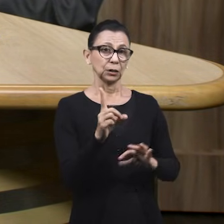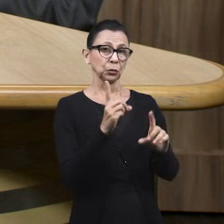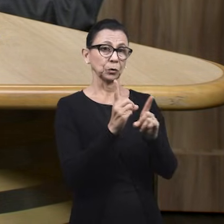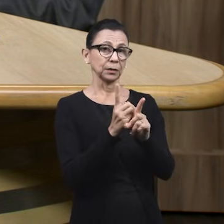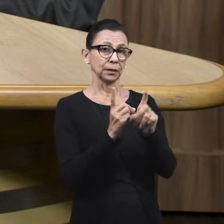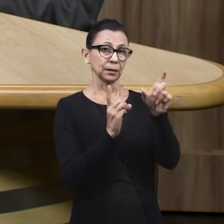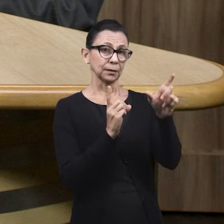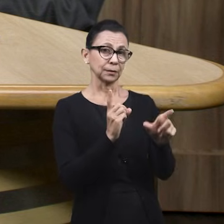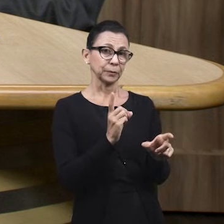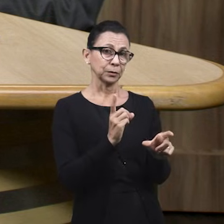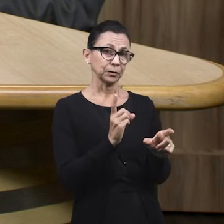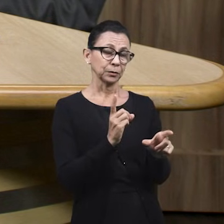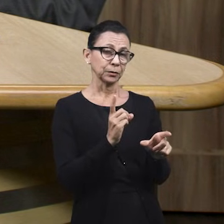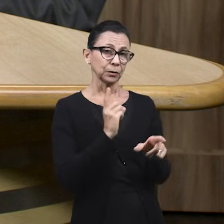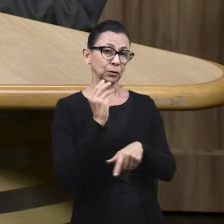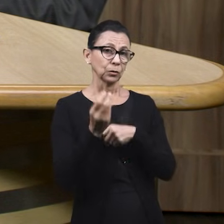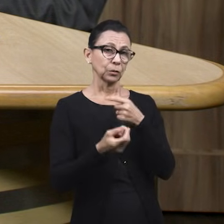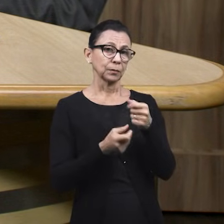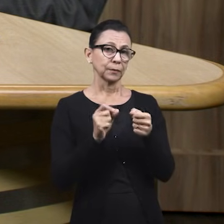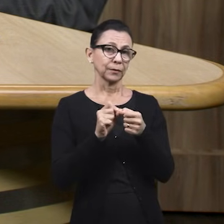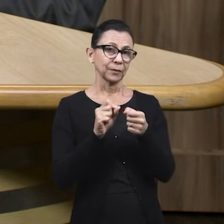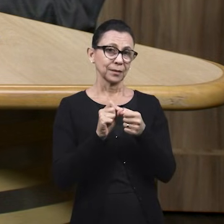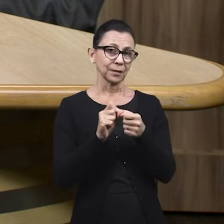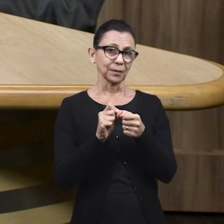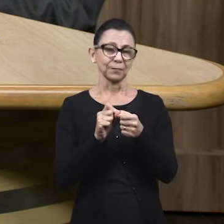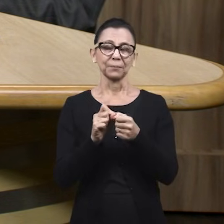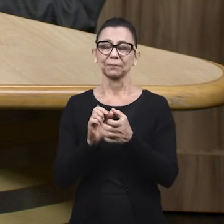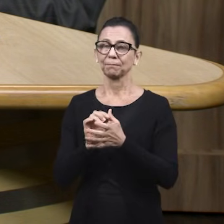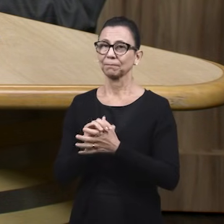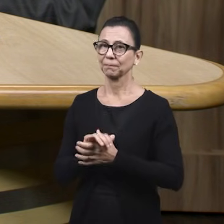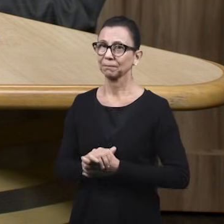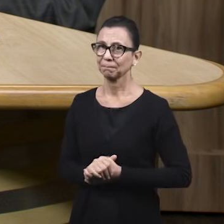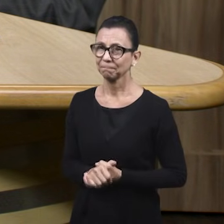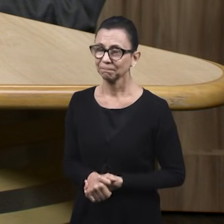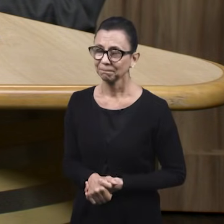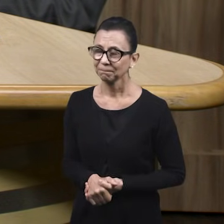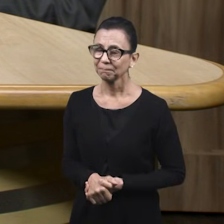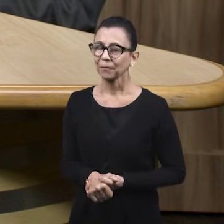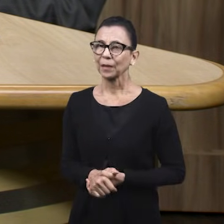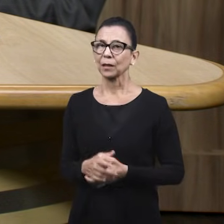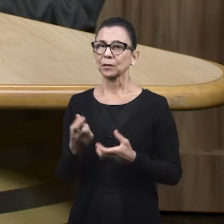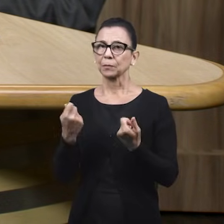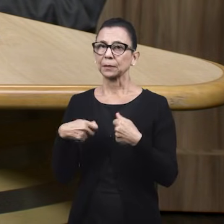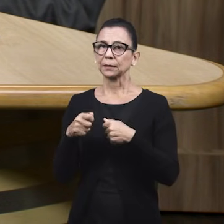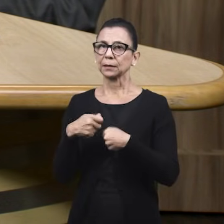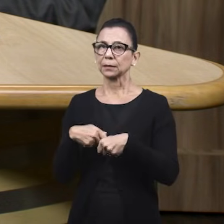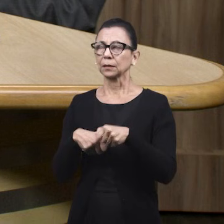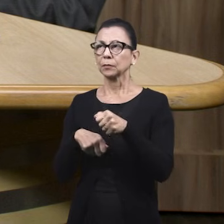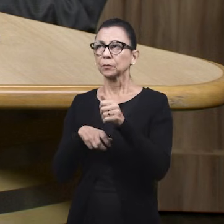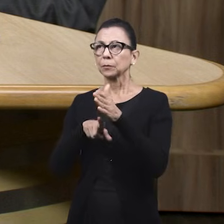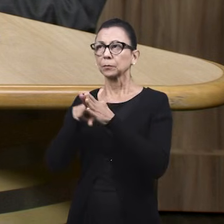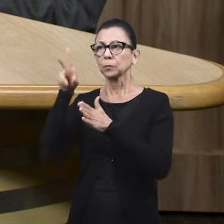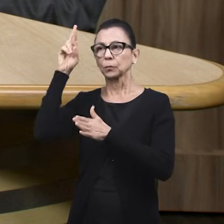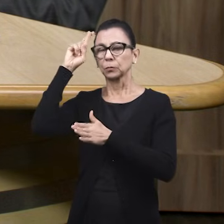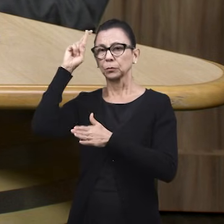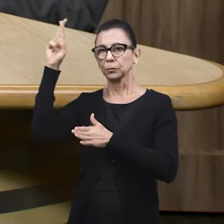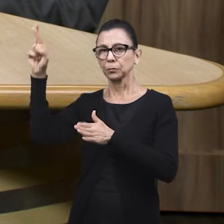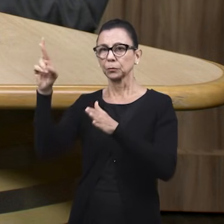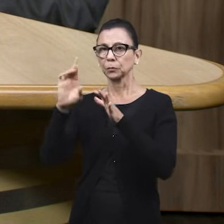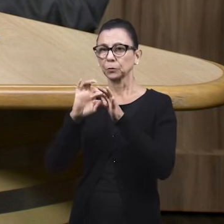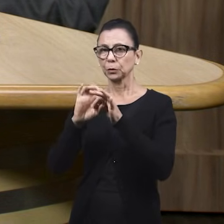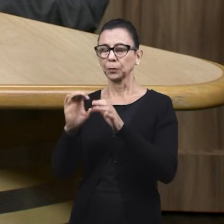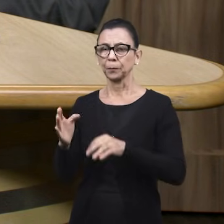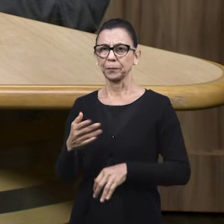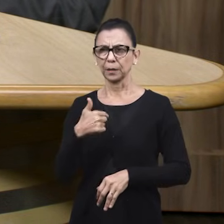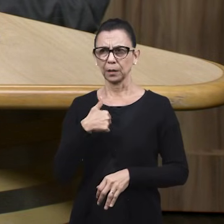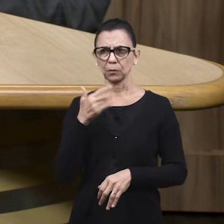Senhor colocou à nossa disposição, mas que vai funcionar em comunhão com Ele. É preciso estar em comunhão. Eu tive